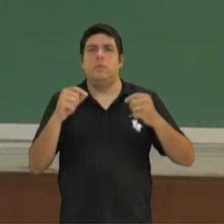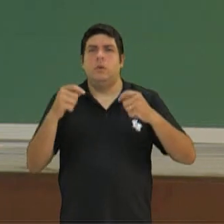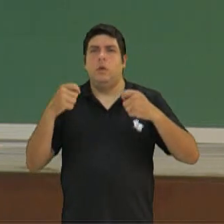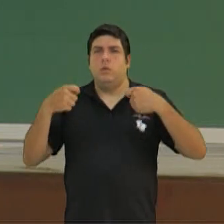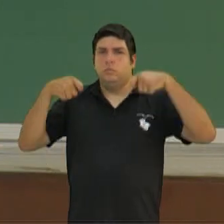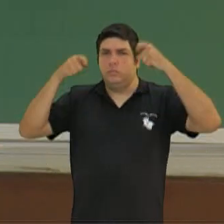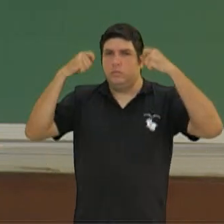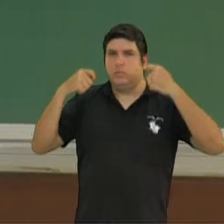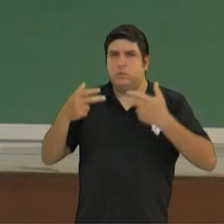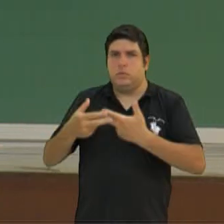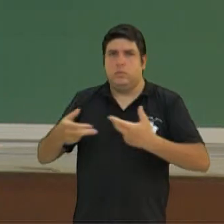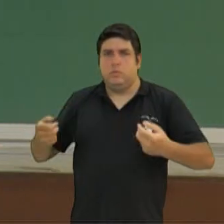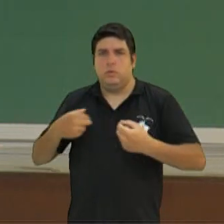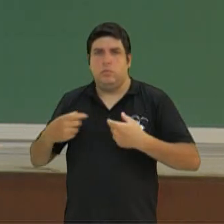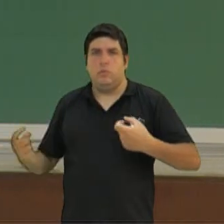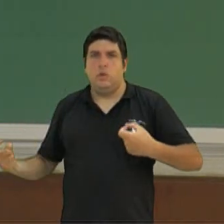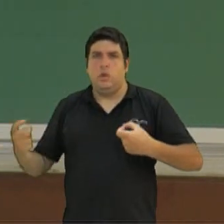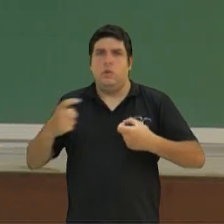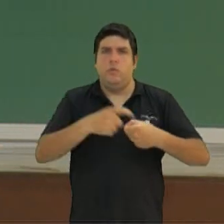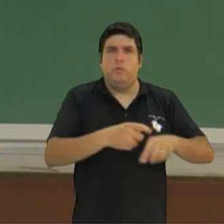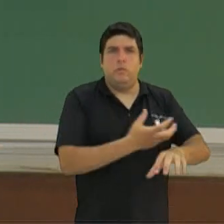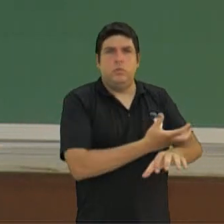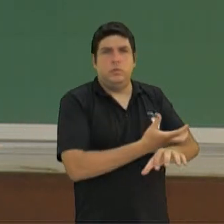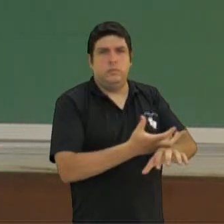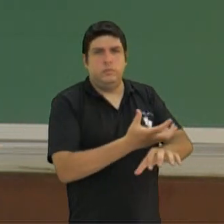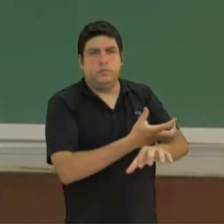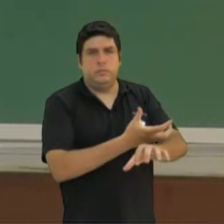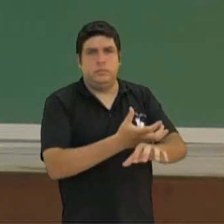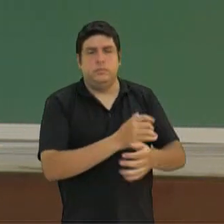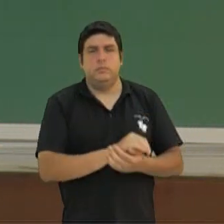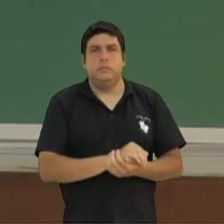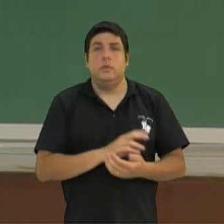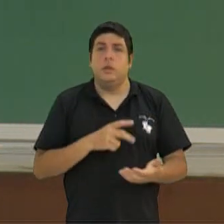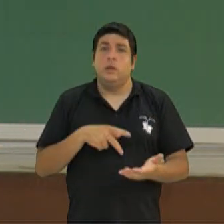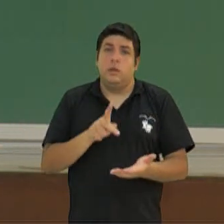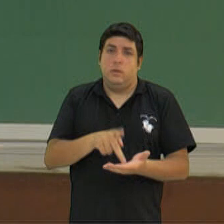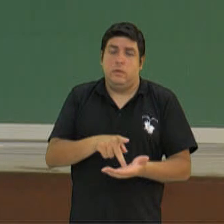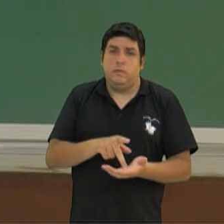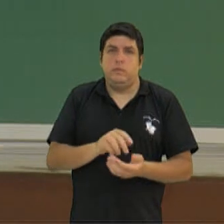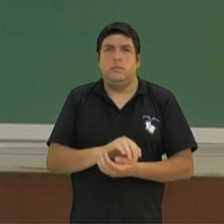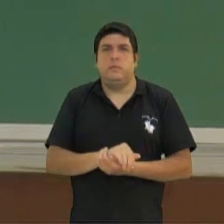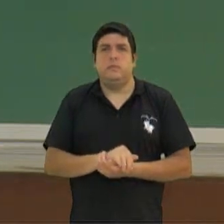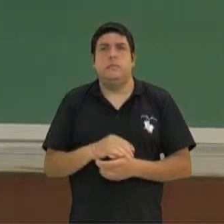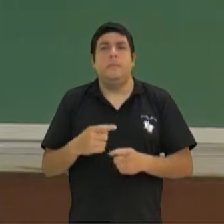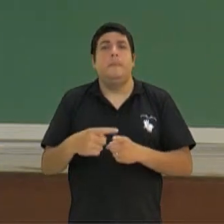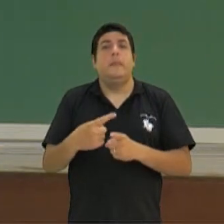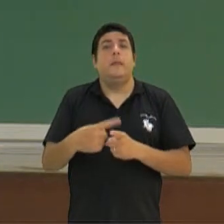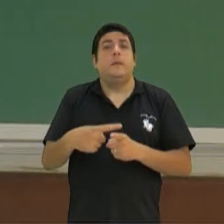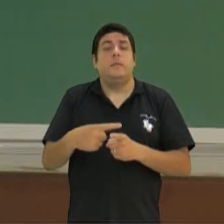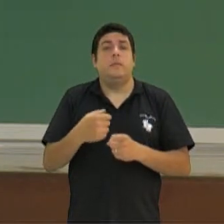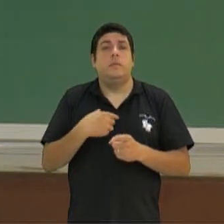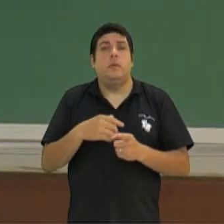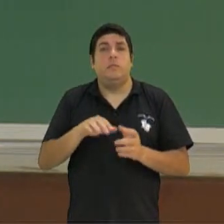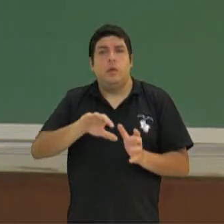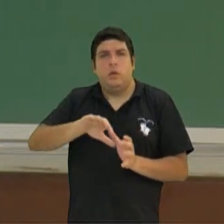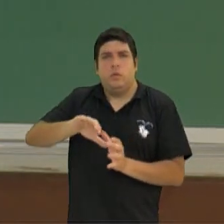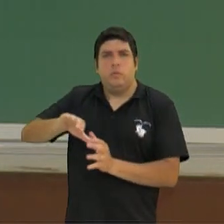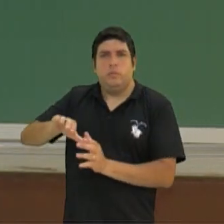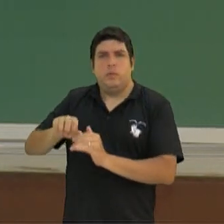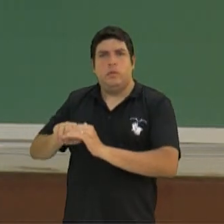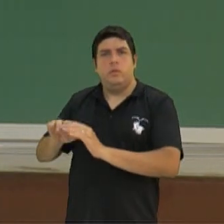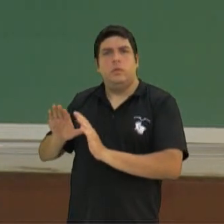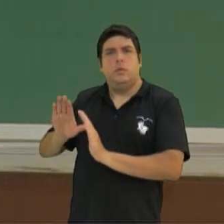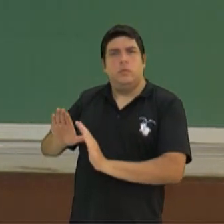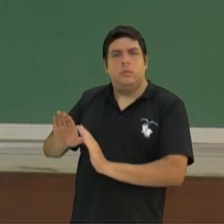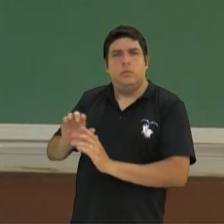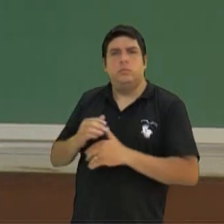rebanho para o pasto. True or false? True, verdadeira. Talvez porque aqui eu coloquei um sinônimo de herd. Cadê a